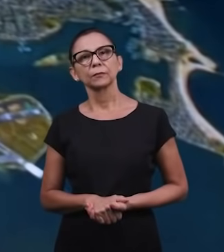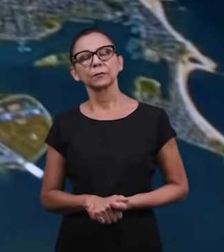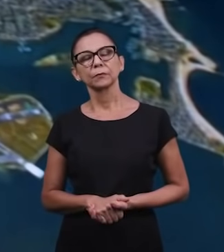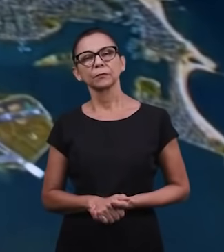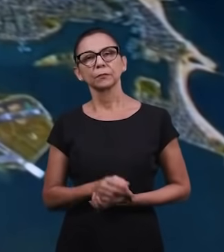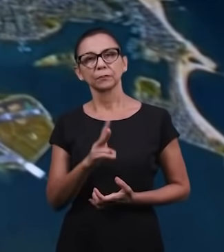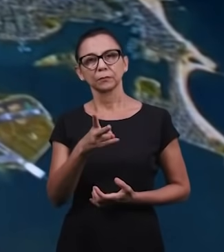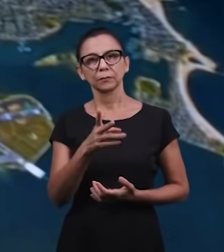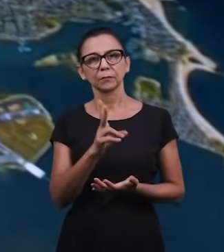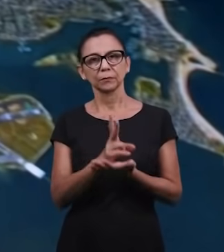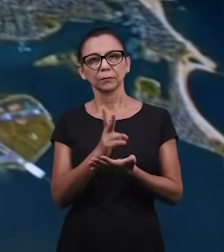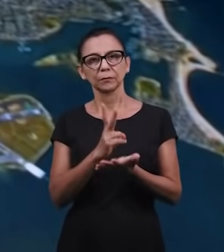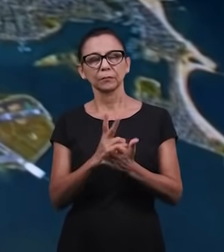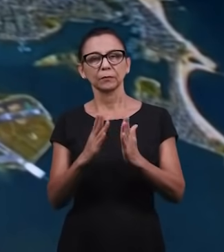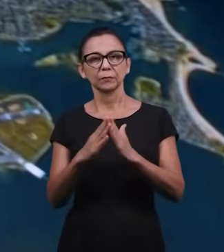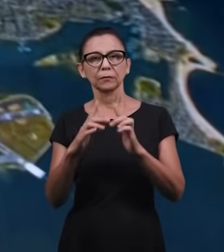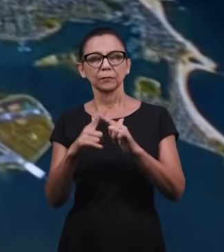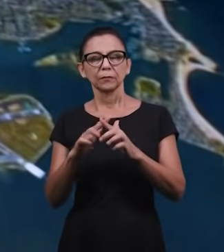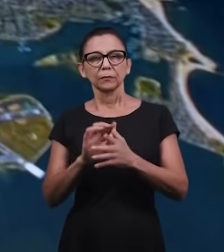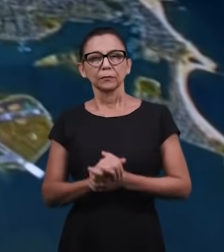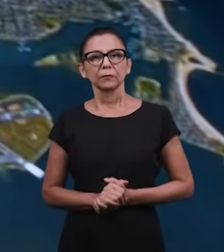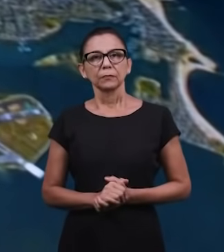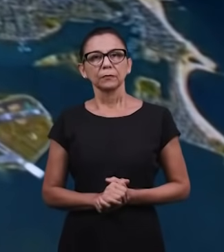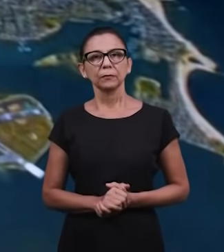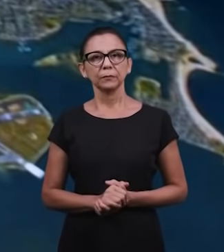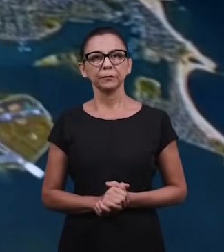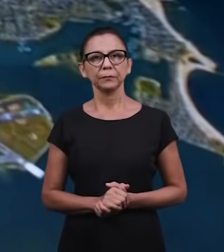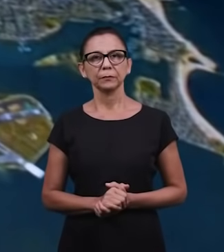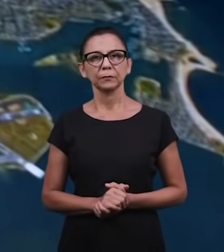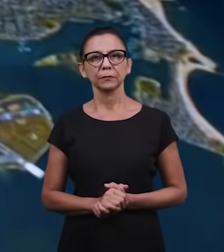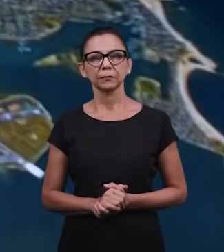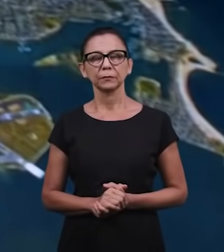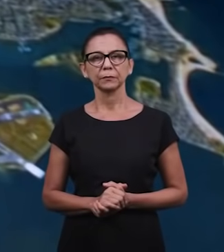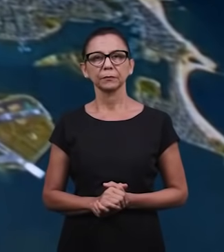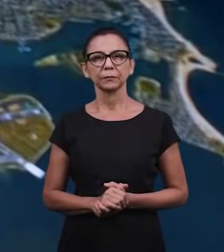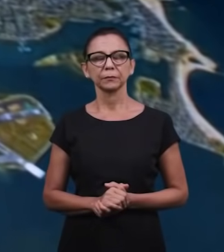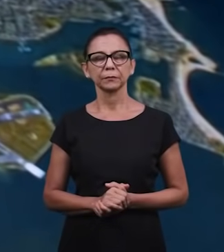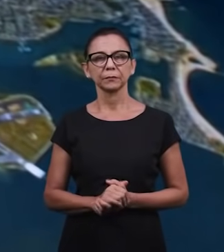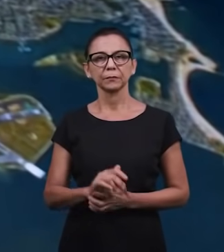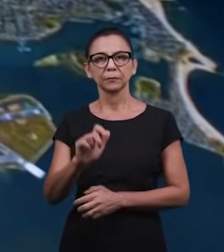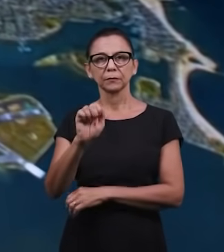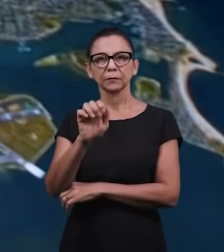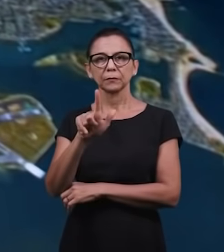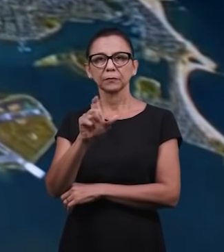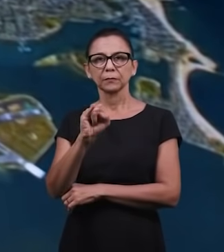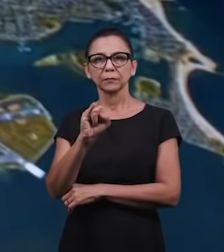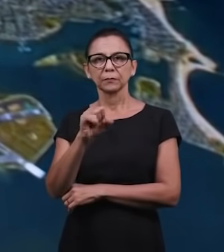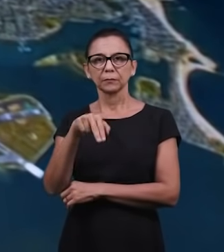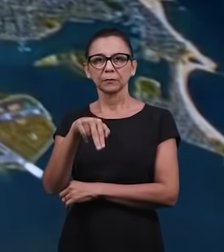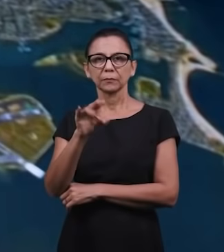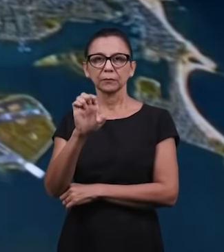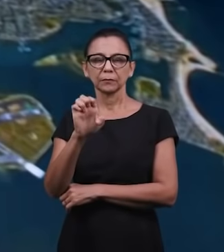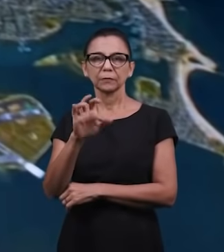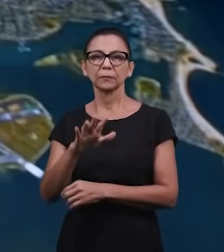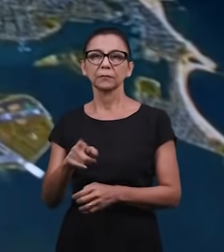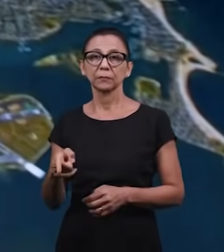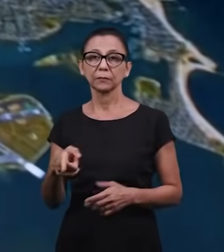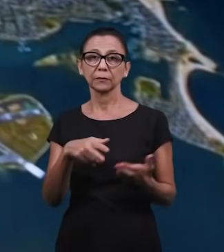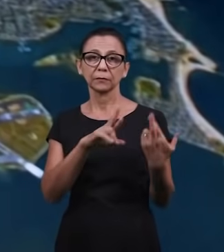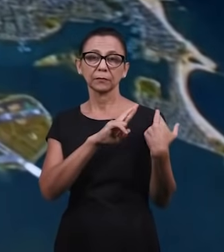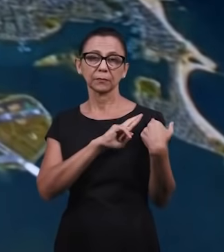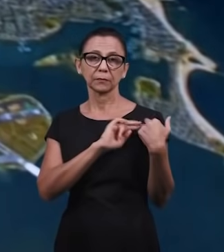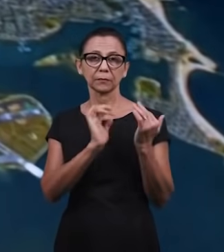também da igreja em Medford, ali na costa leste dos Estados Unidos. É a nossa irmã Aline. A irmã Aline, ela é responsável